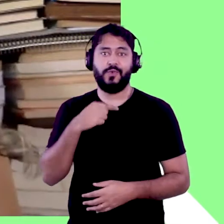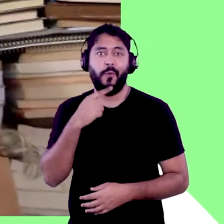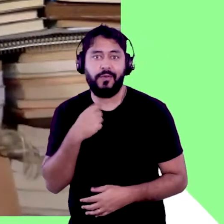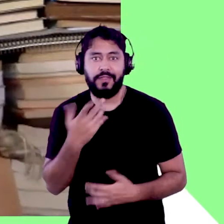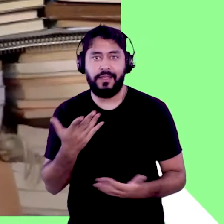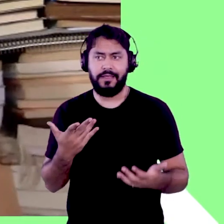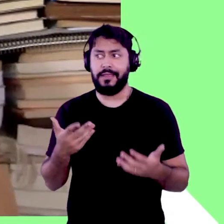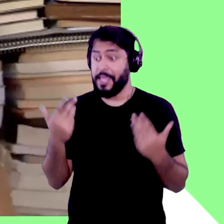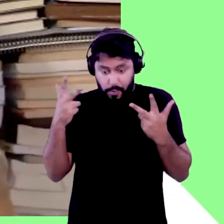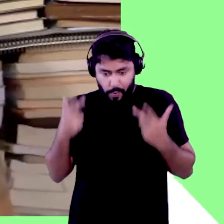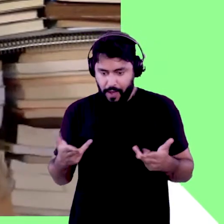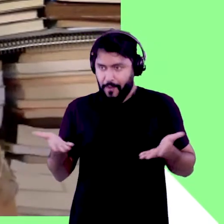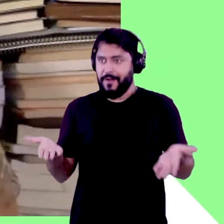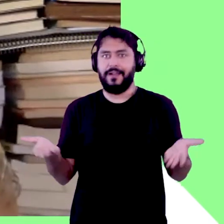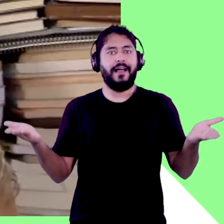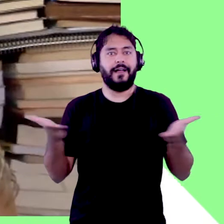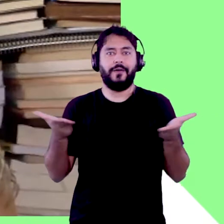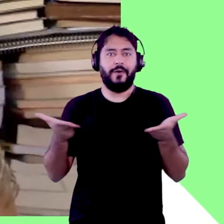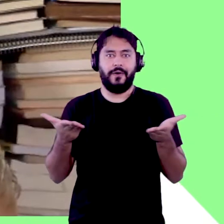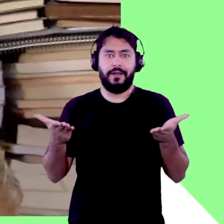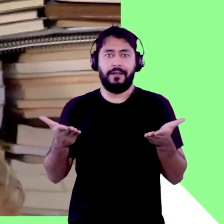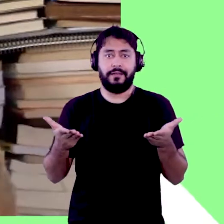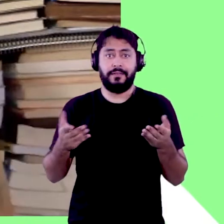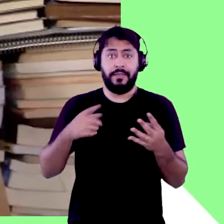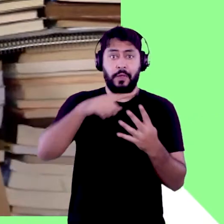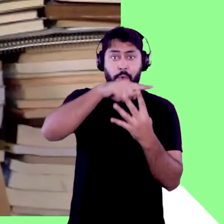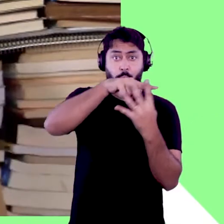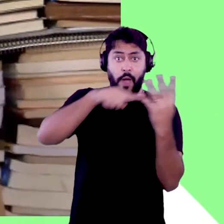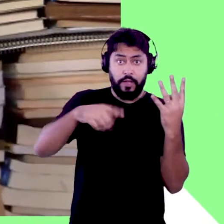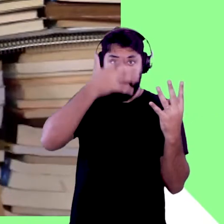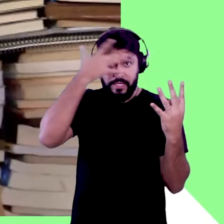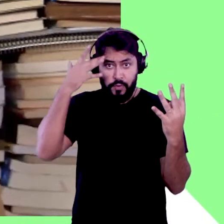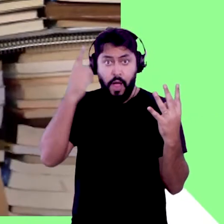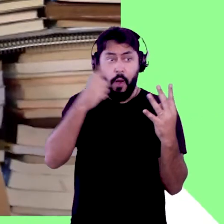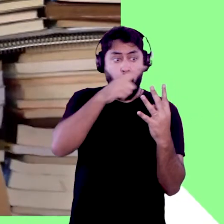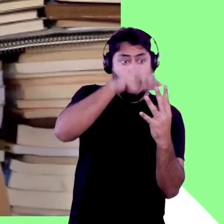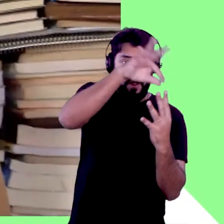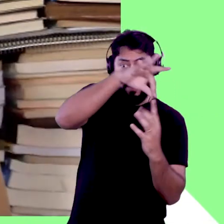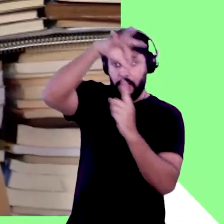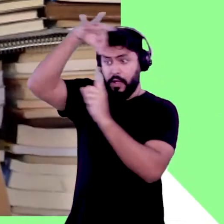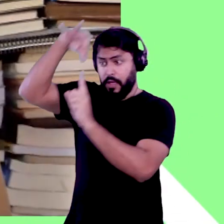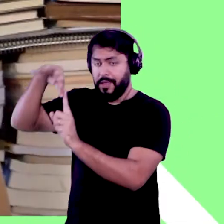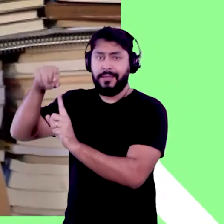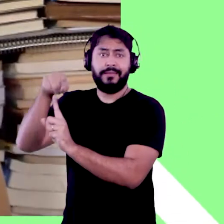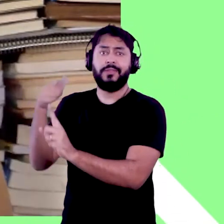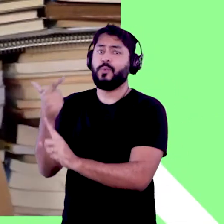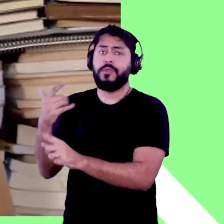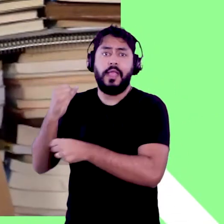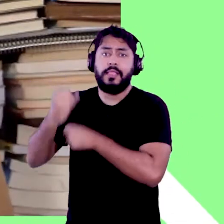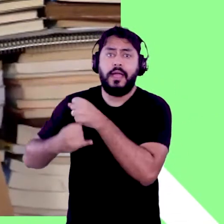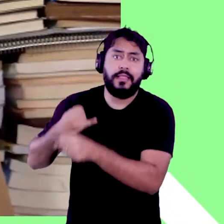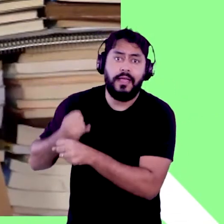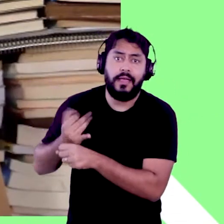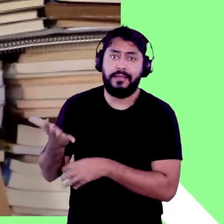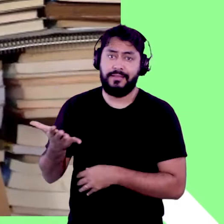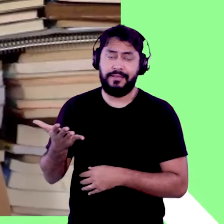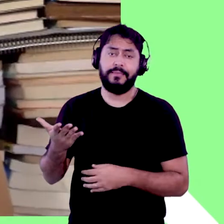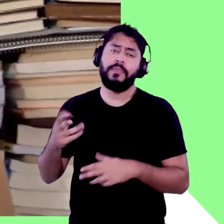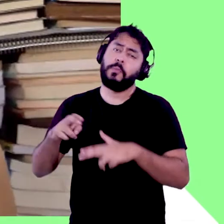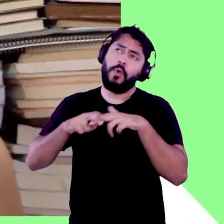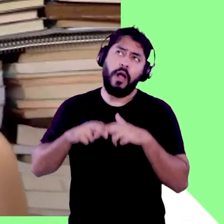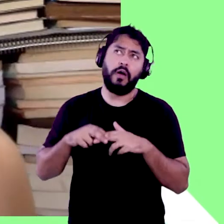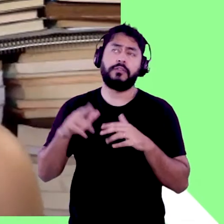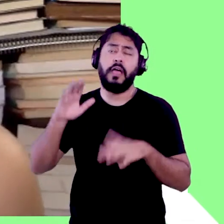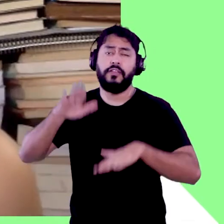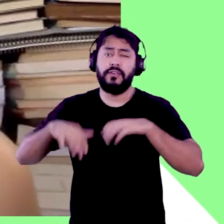tendo aqui agora, né, então 1 em cada 4 pessoas não consegue chegar a esse tipo de recurso, porque questões financeiras,